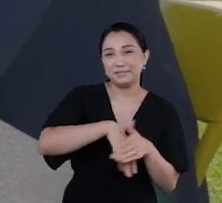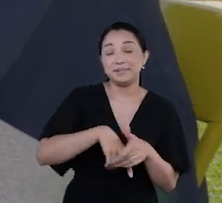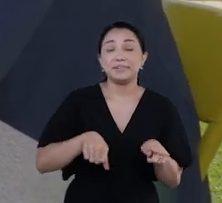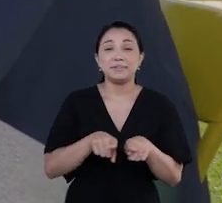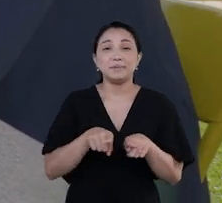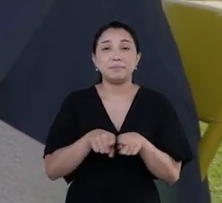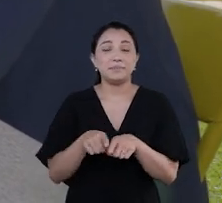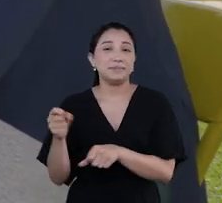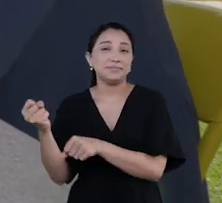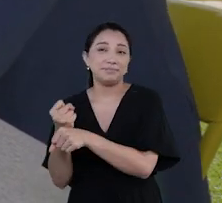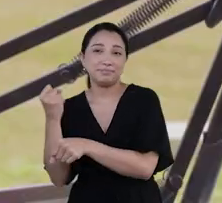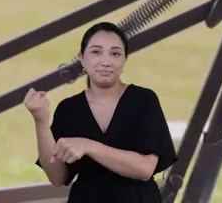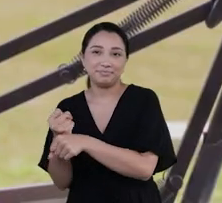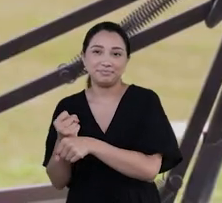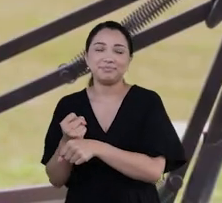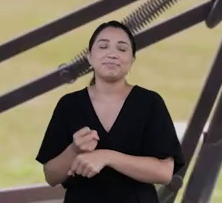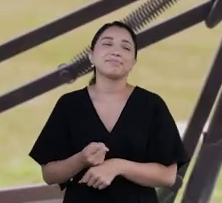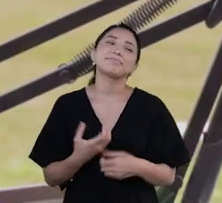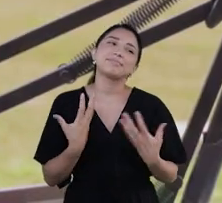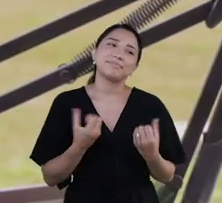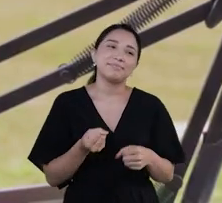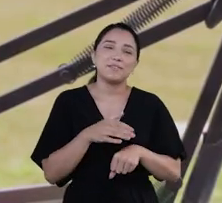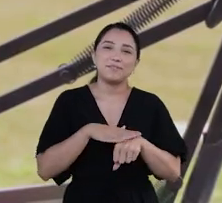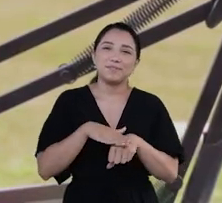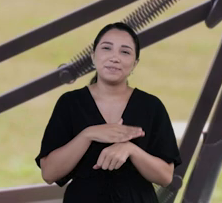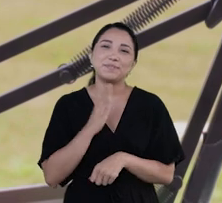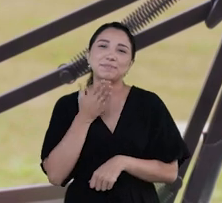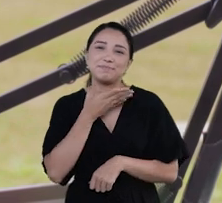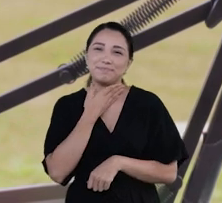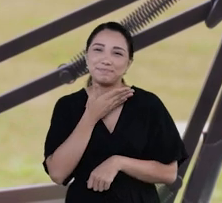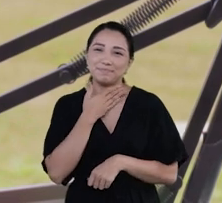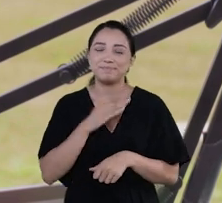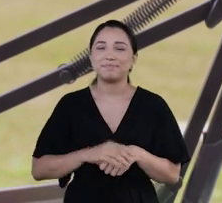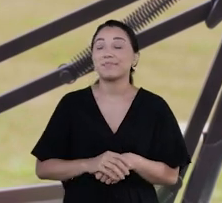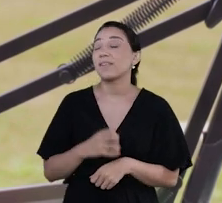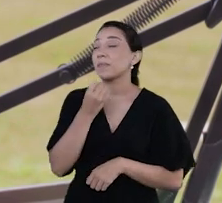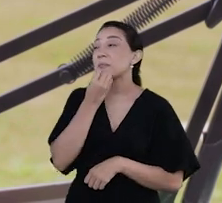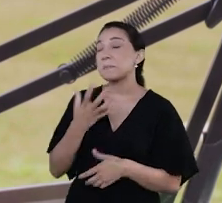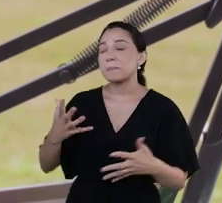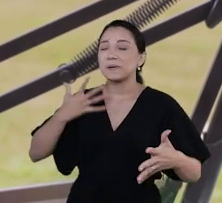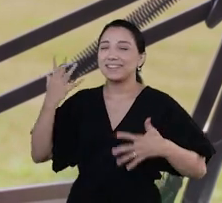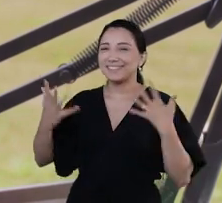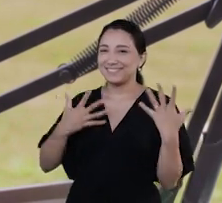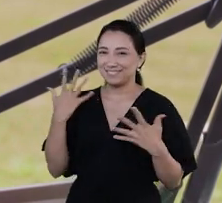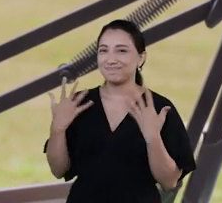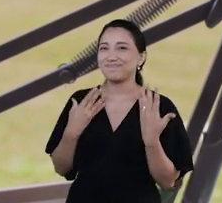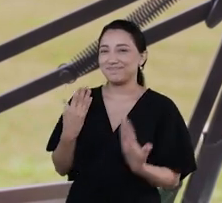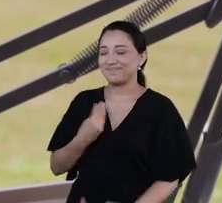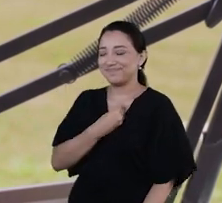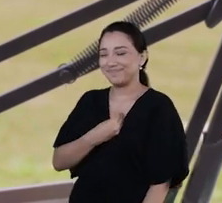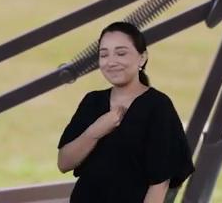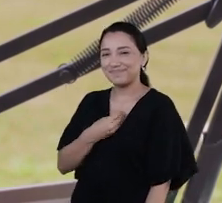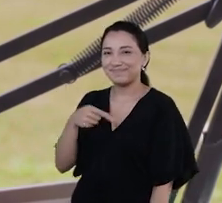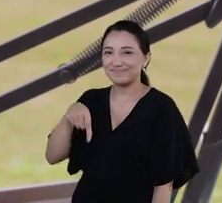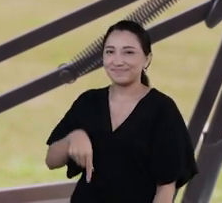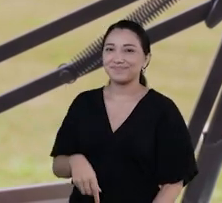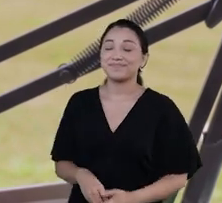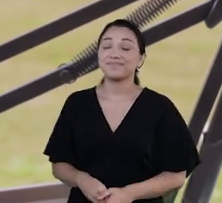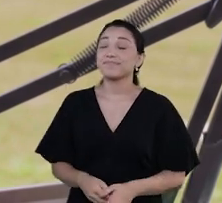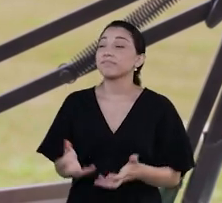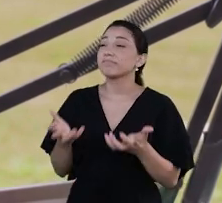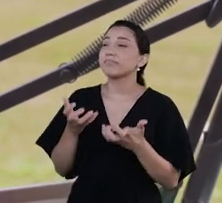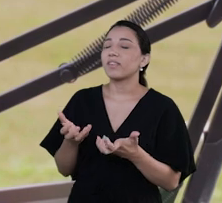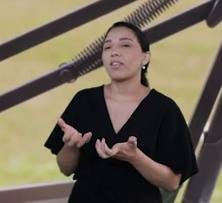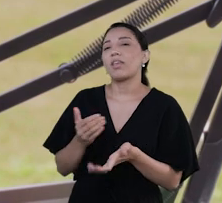né vamos conversar né Isabel sim sim que bom que alegria est aqui com você Cláudio agora Cláudio eu queria começar o nosso